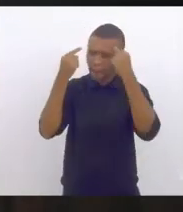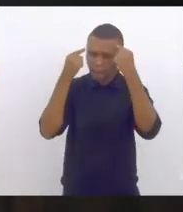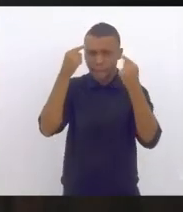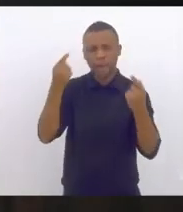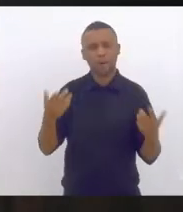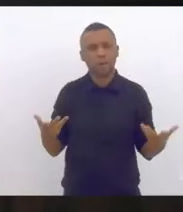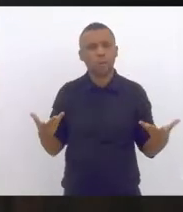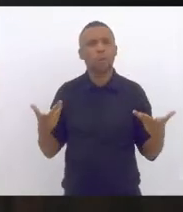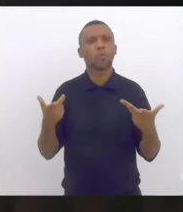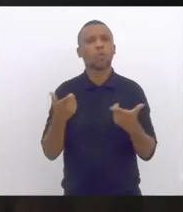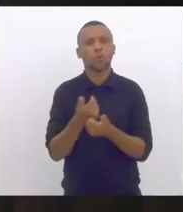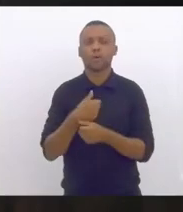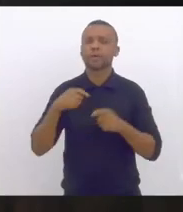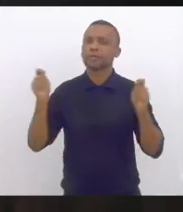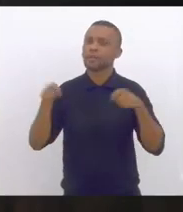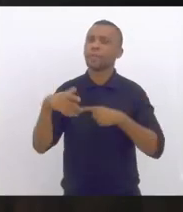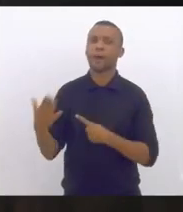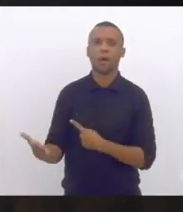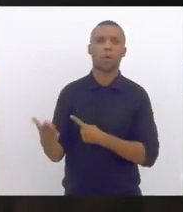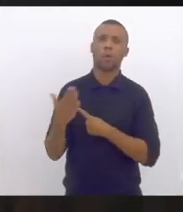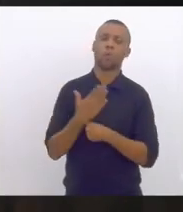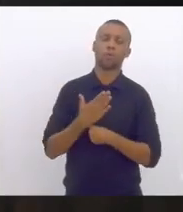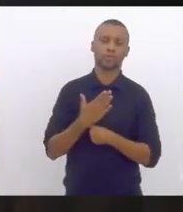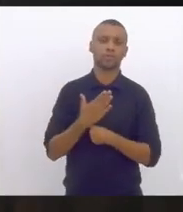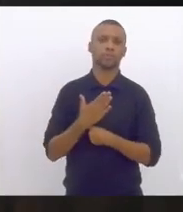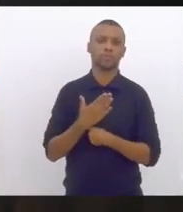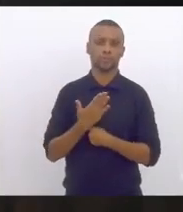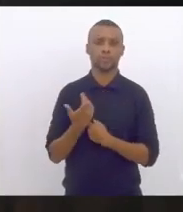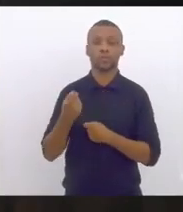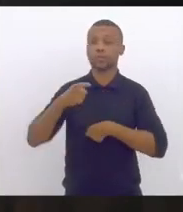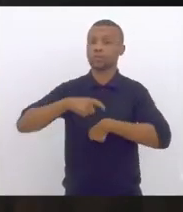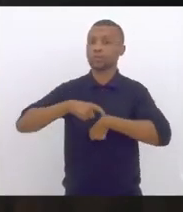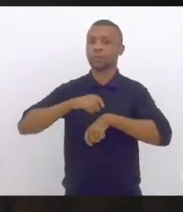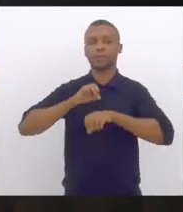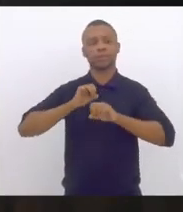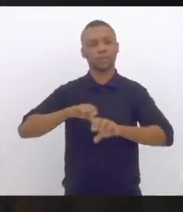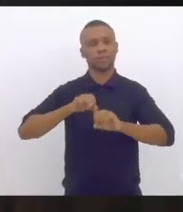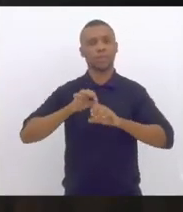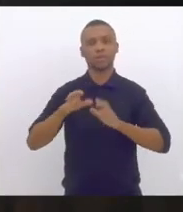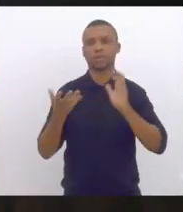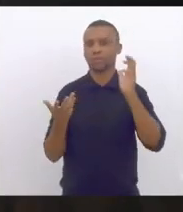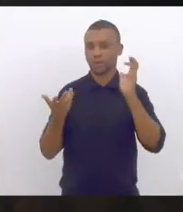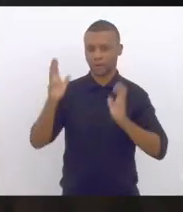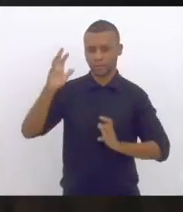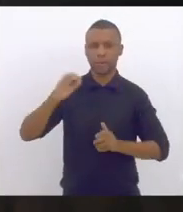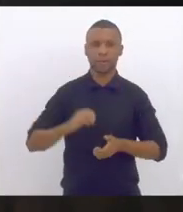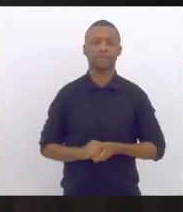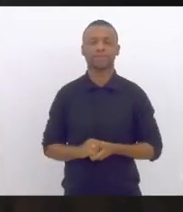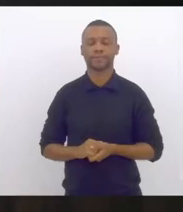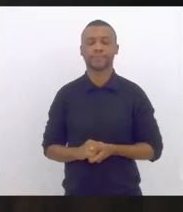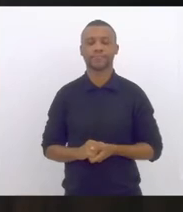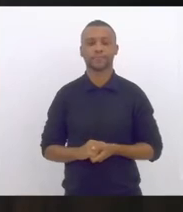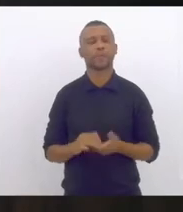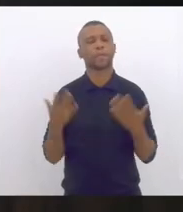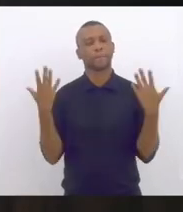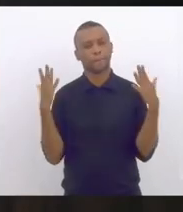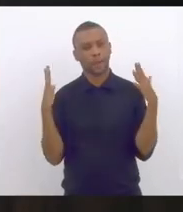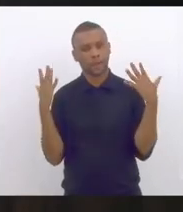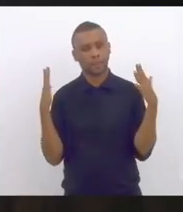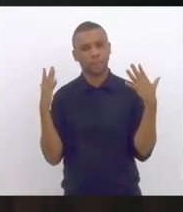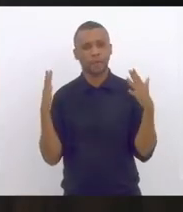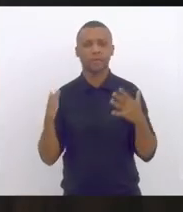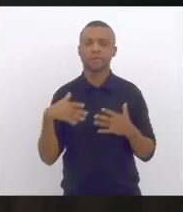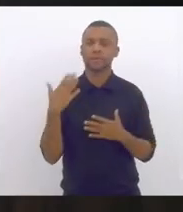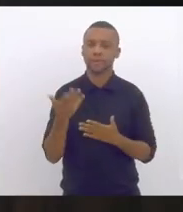fantásticas e podem contribuir muito na educação climática, né? Então, parabéns aí.